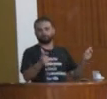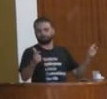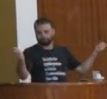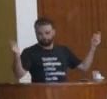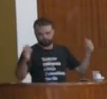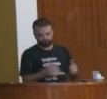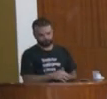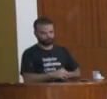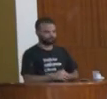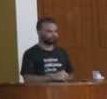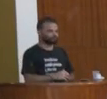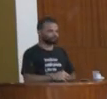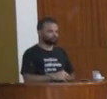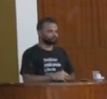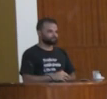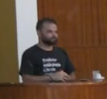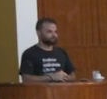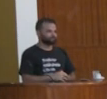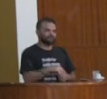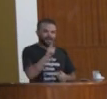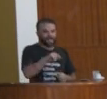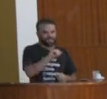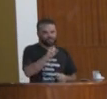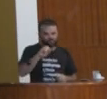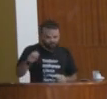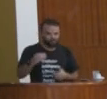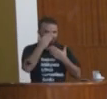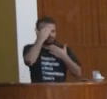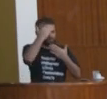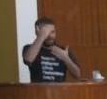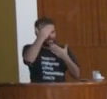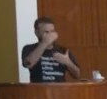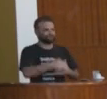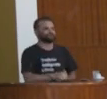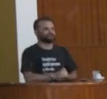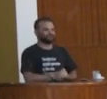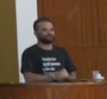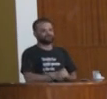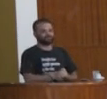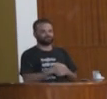para essas pessoas. Era isso, gente. Muito obrigada.